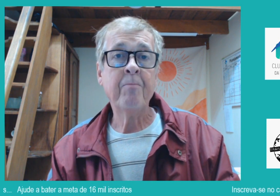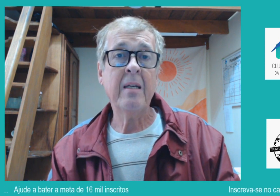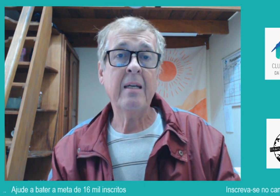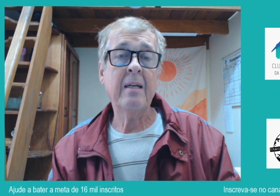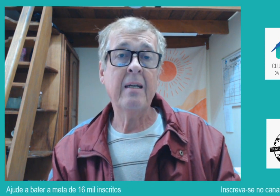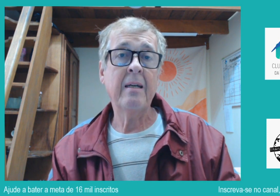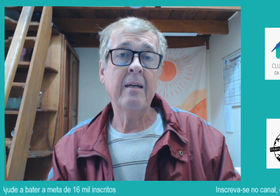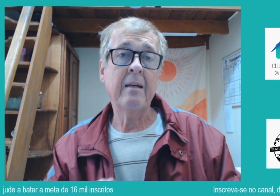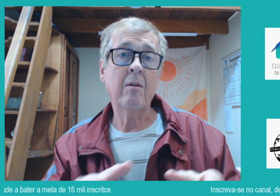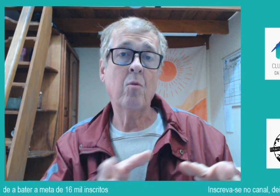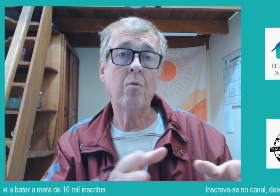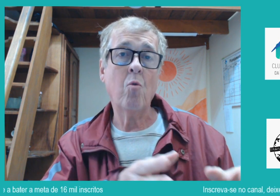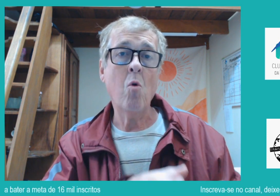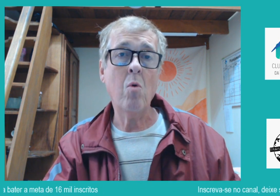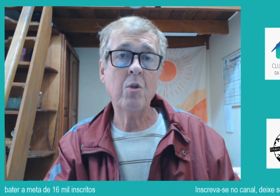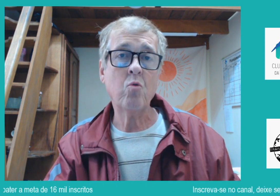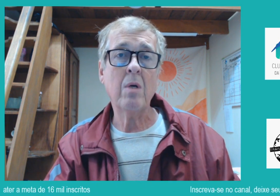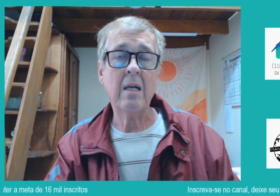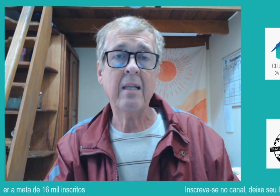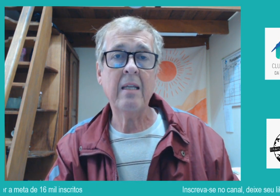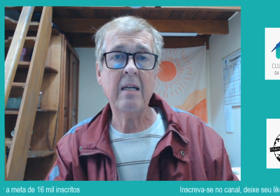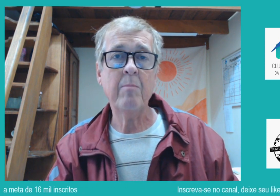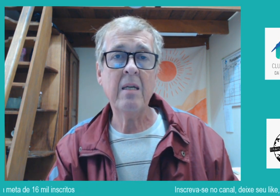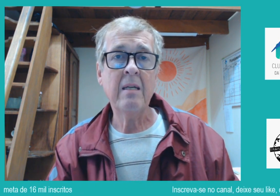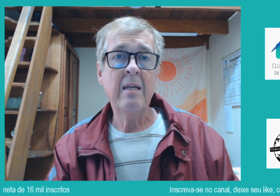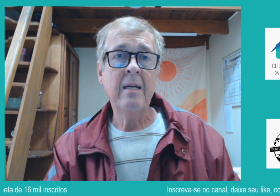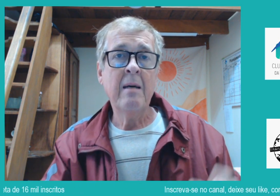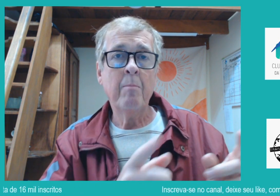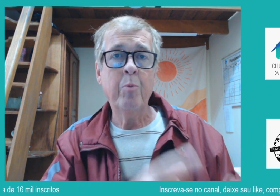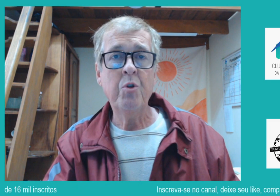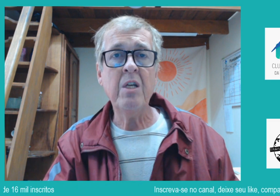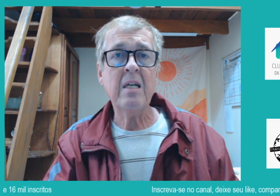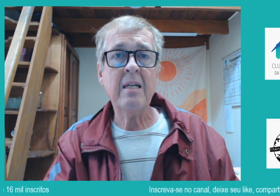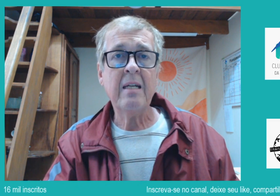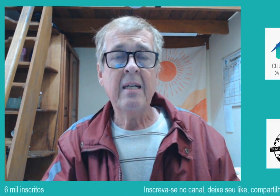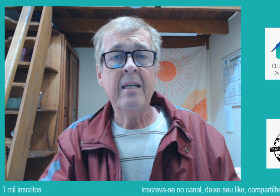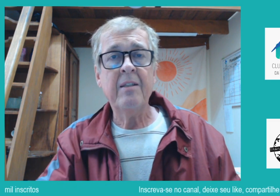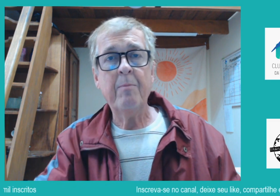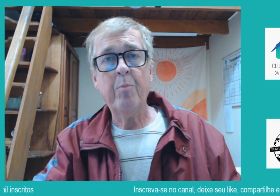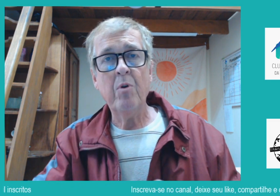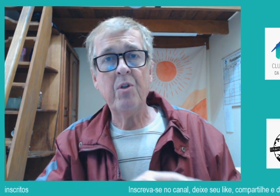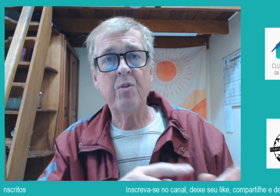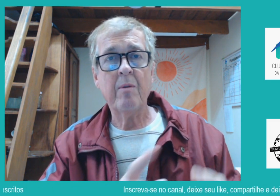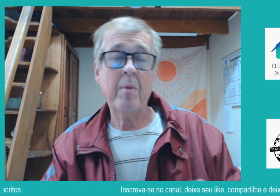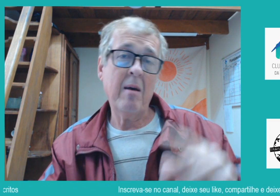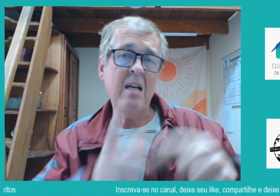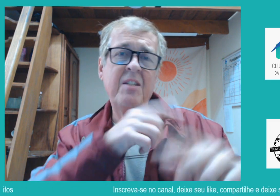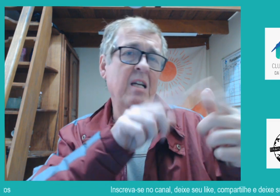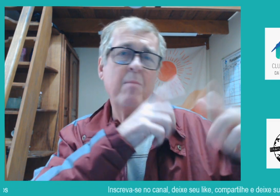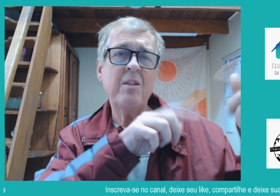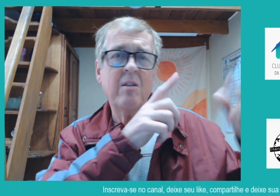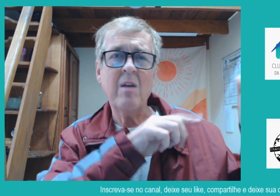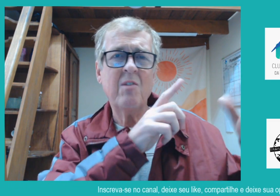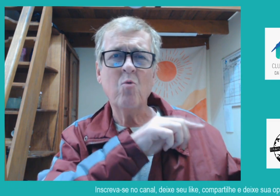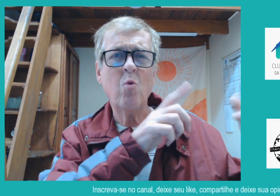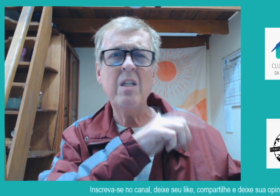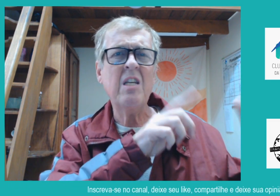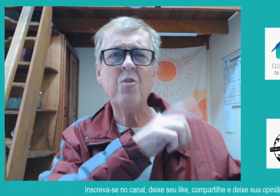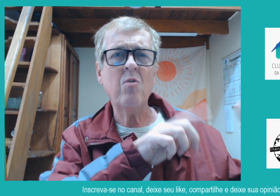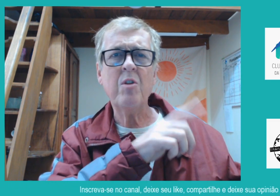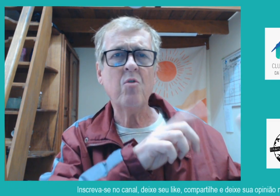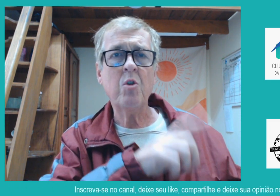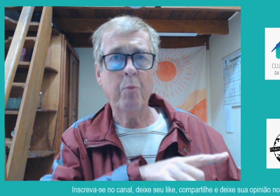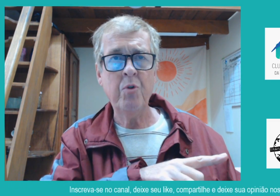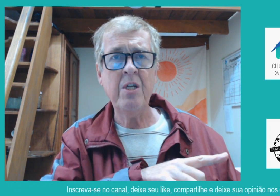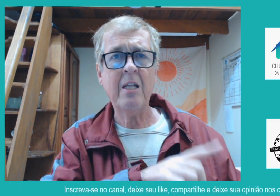um trailer é um a sua carteira B Bom dia depois do que antigamente eu